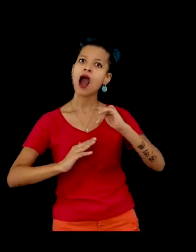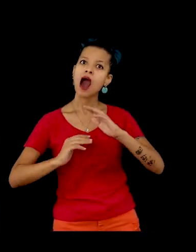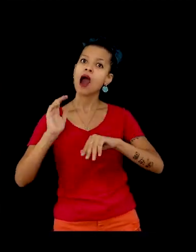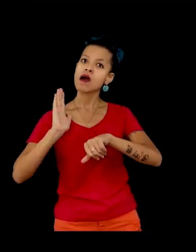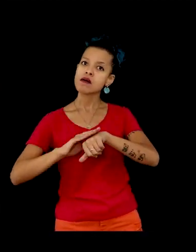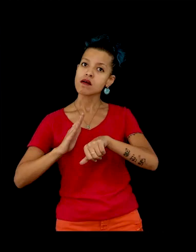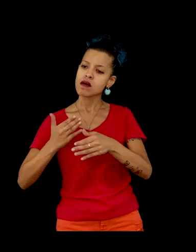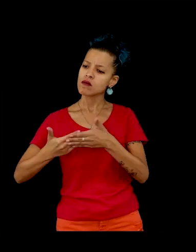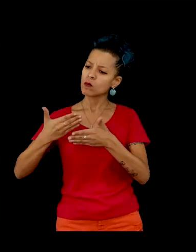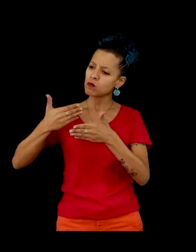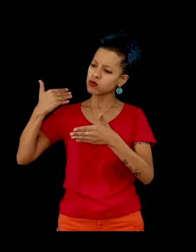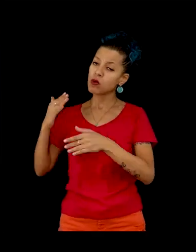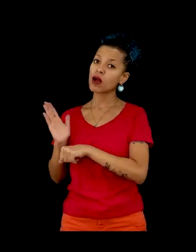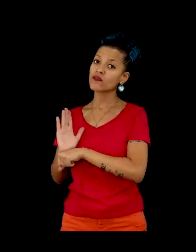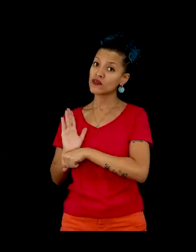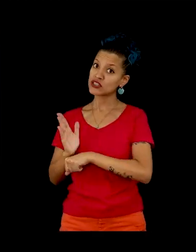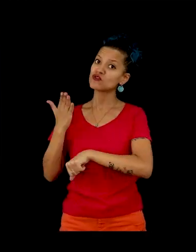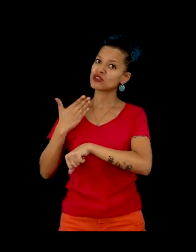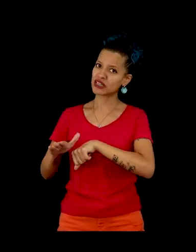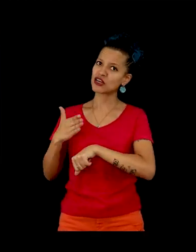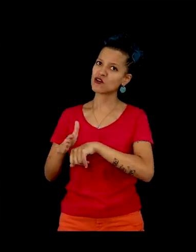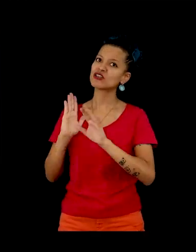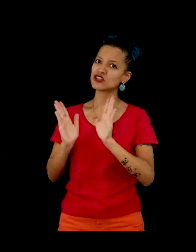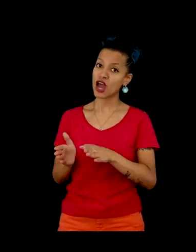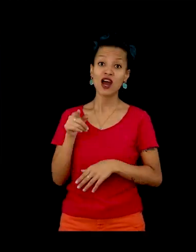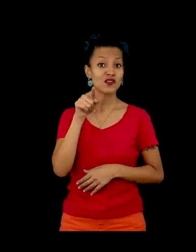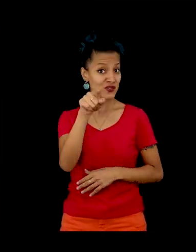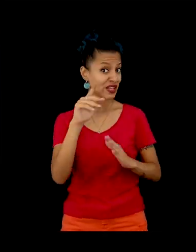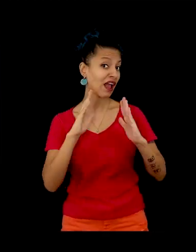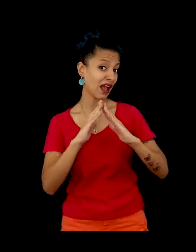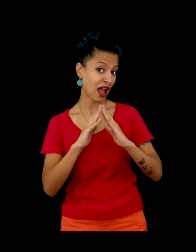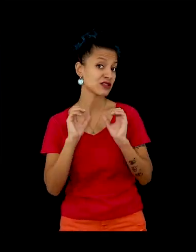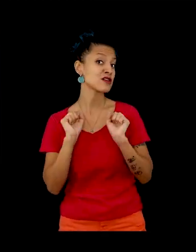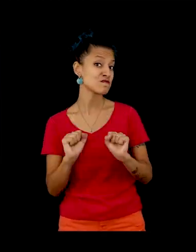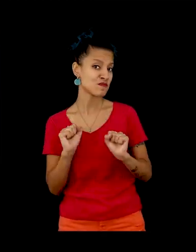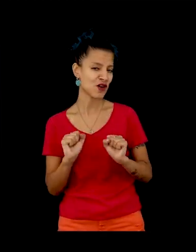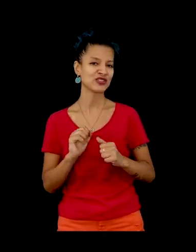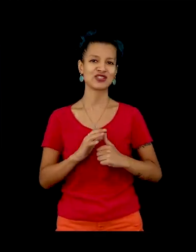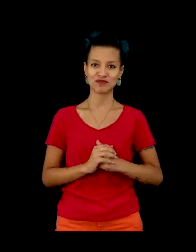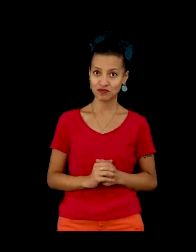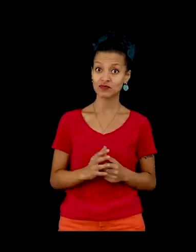já treinamos nos outros episódios. Esse você pode treinar em casa.